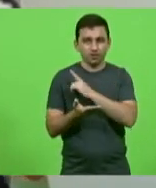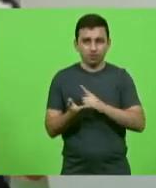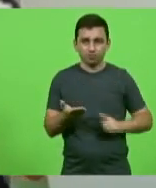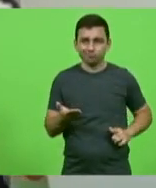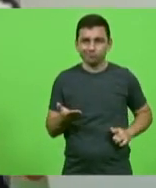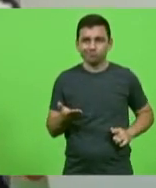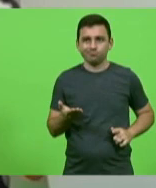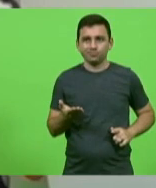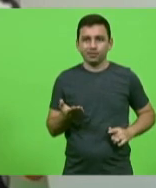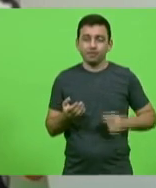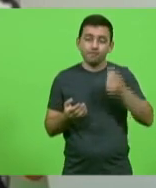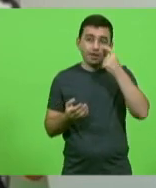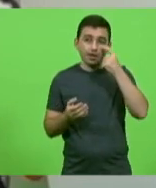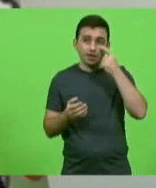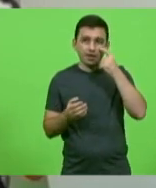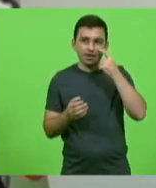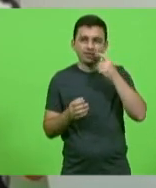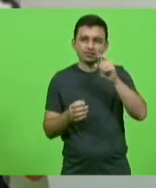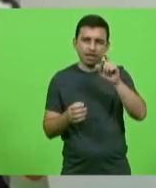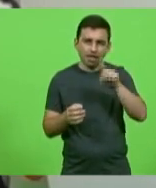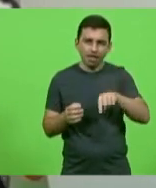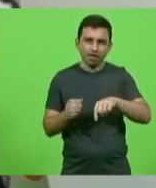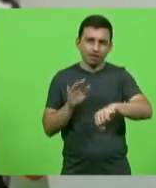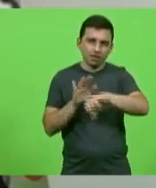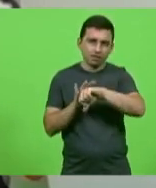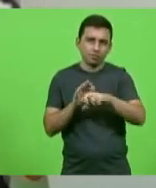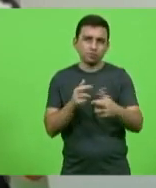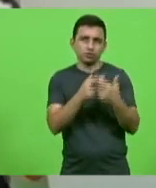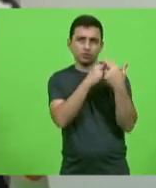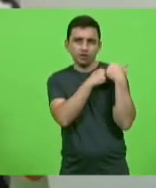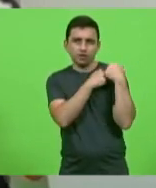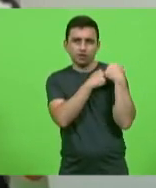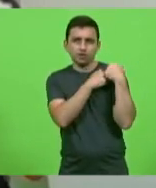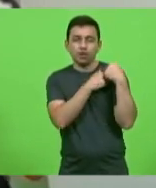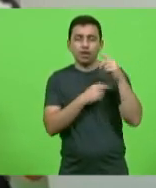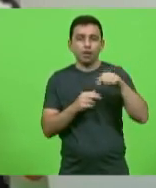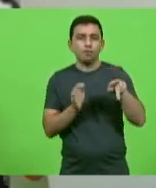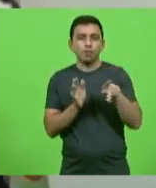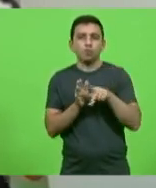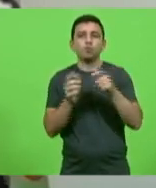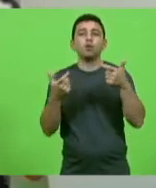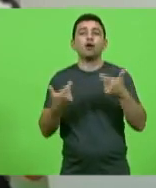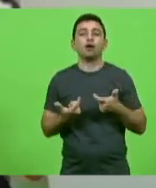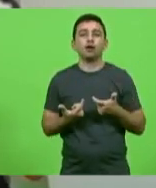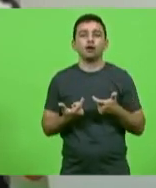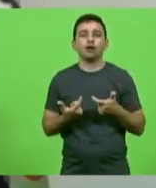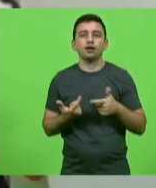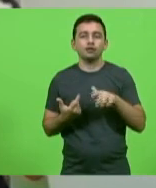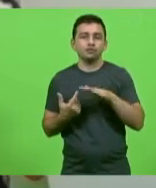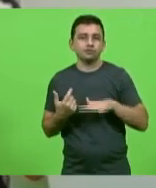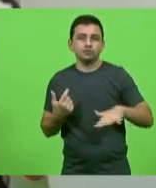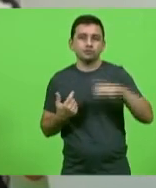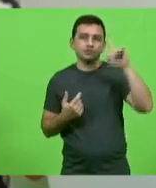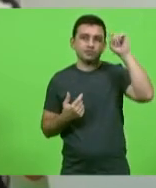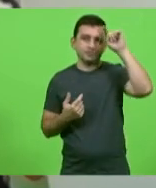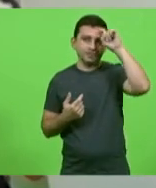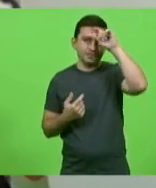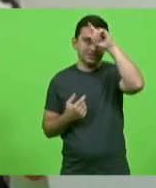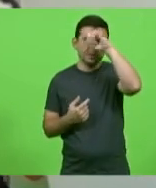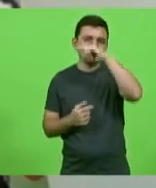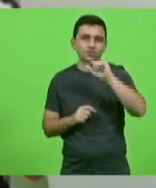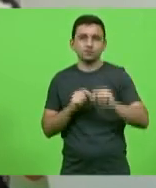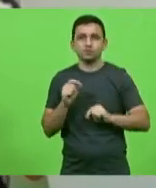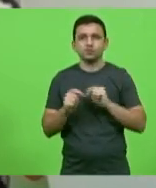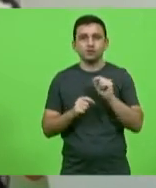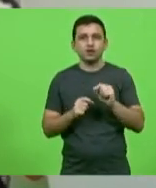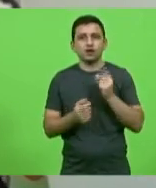visando apurar crimes de responsabilidade germinam da mesma Terra esse cabulosa da difícil tarefa que